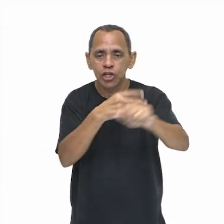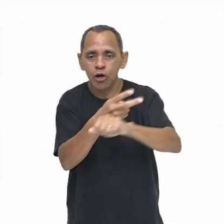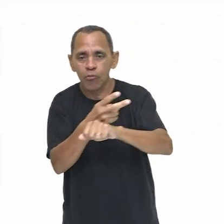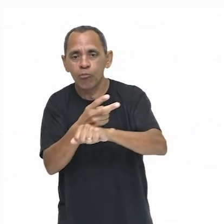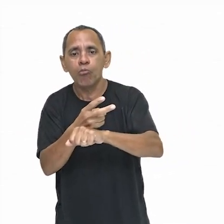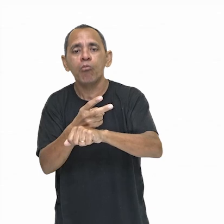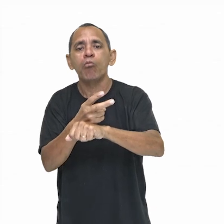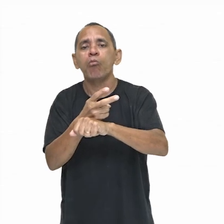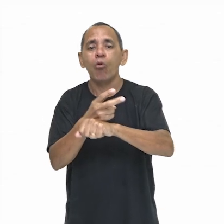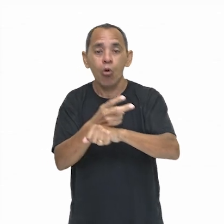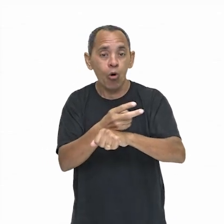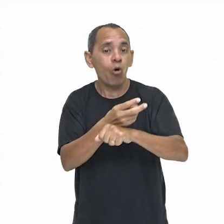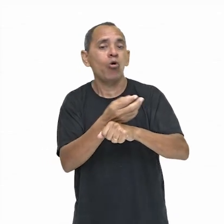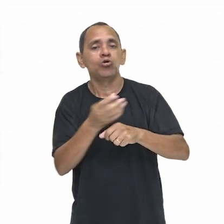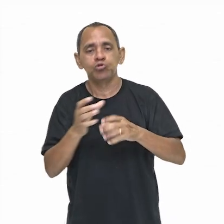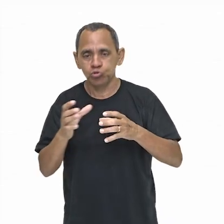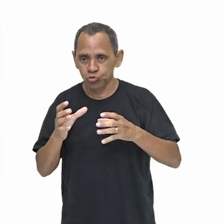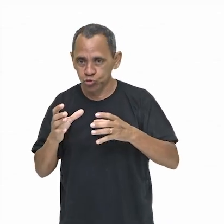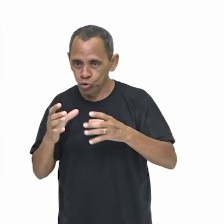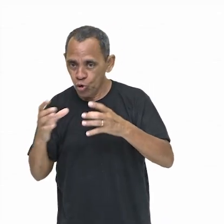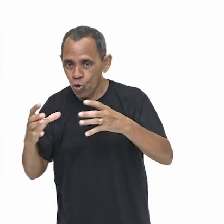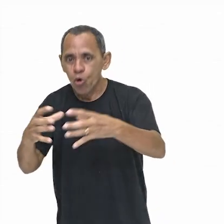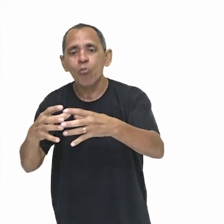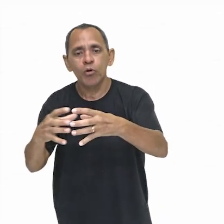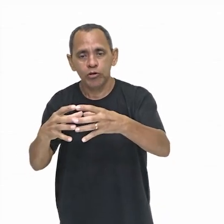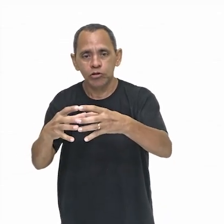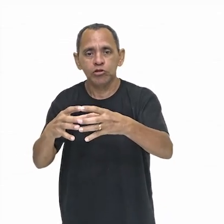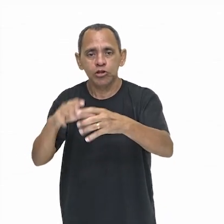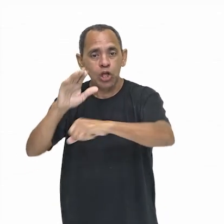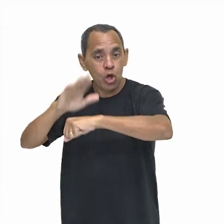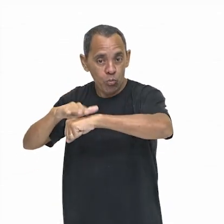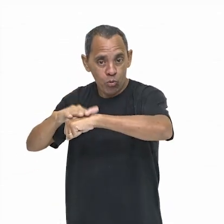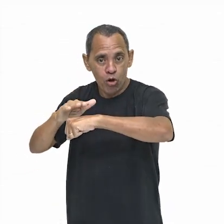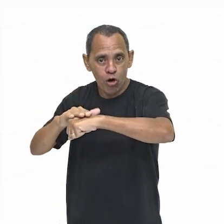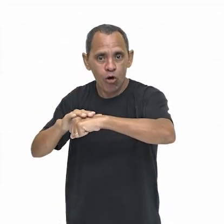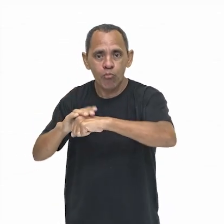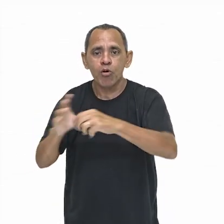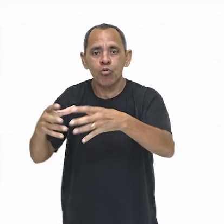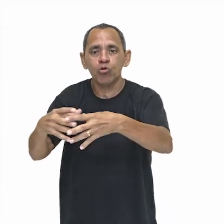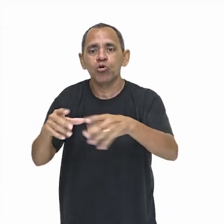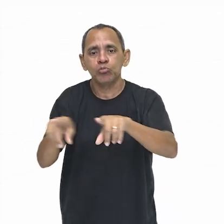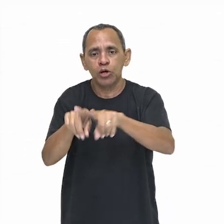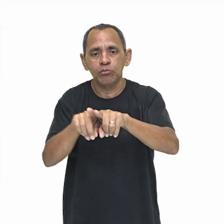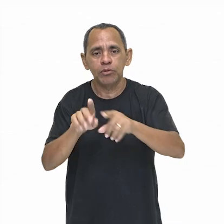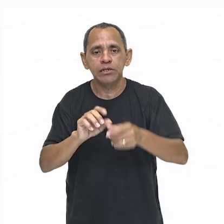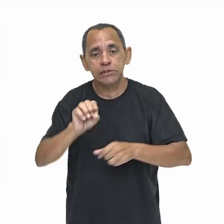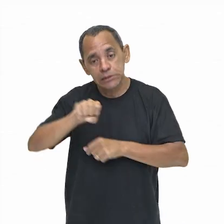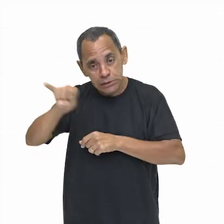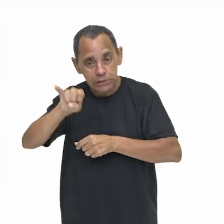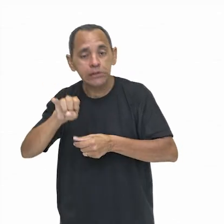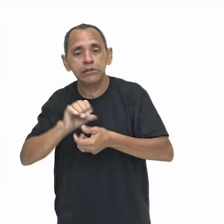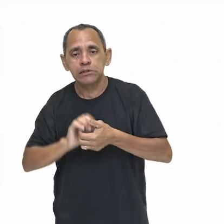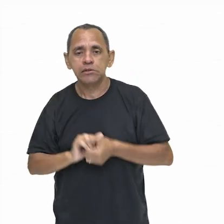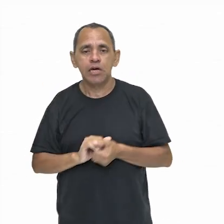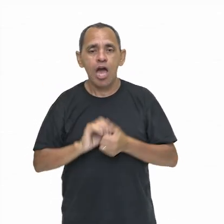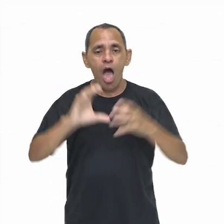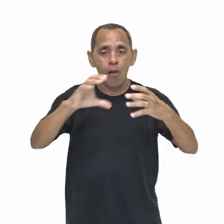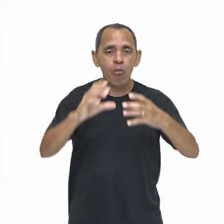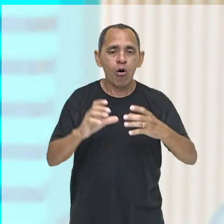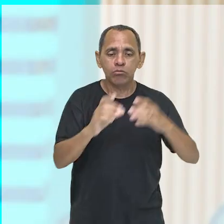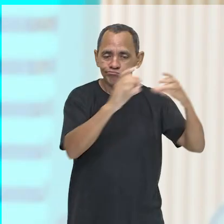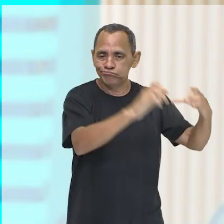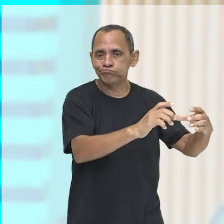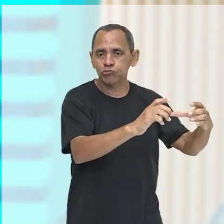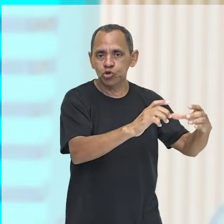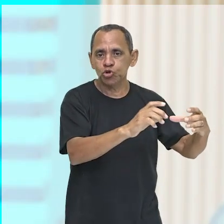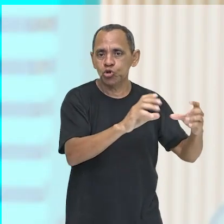ou a livre trajetória da bola, quando esta está sobre a posse do adversário. Então vejam aí